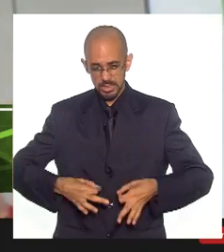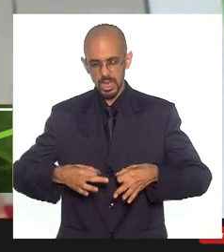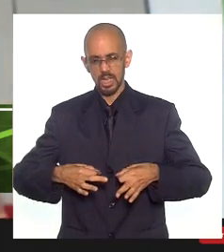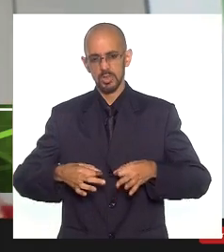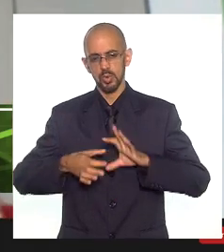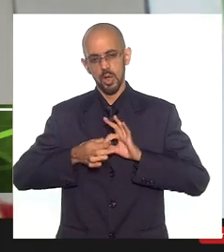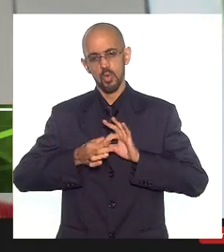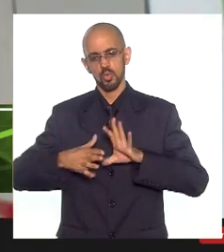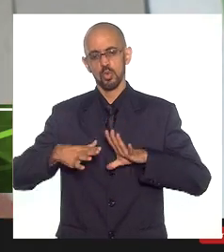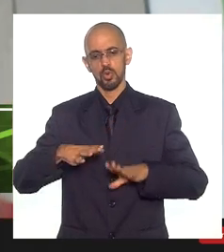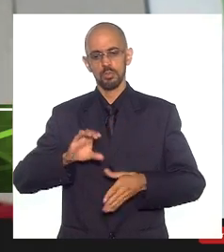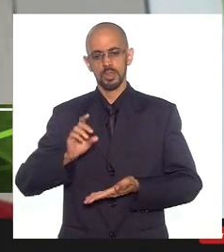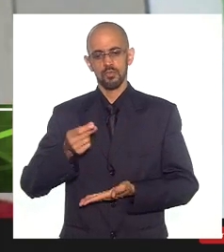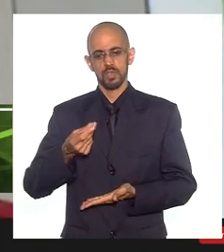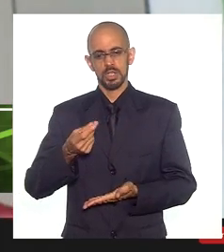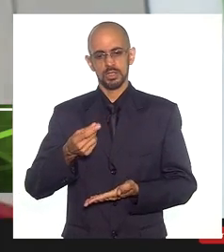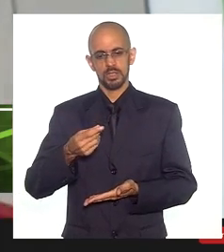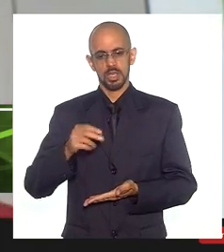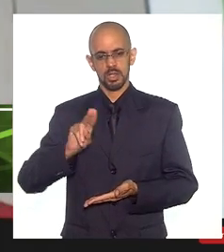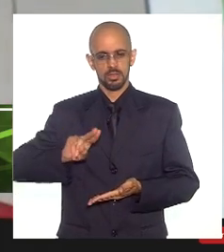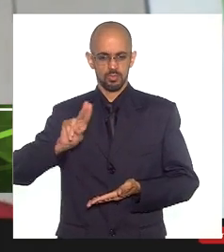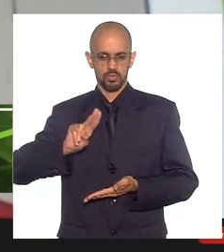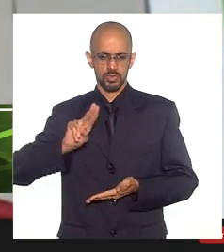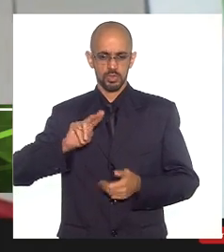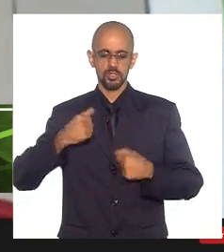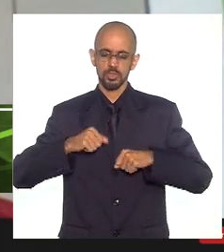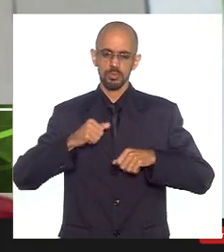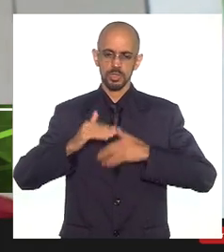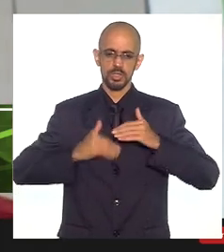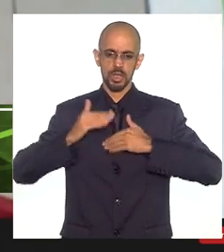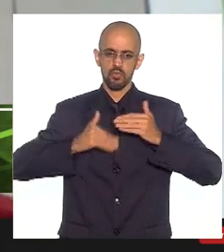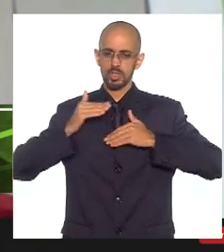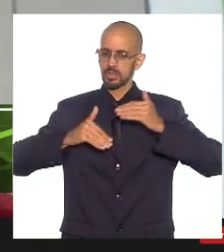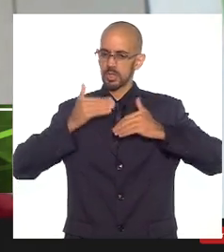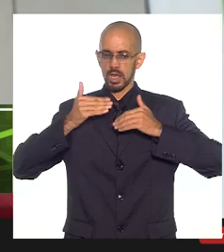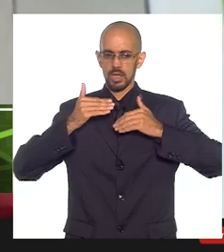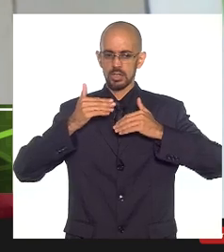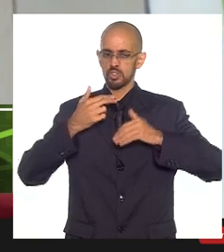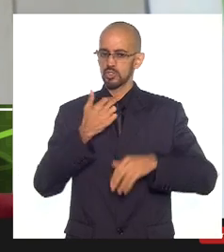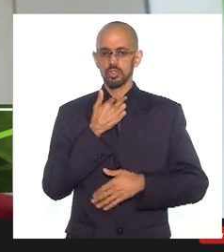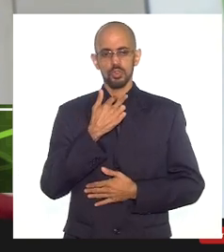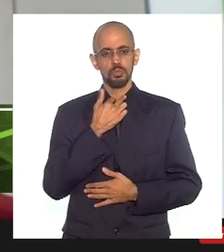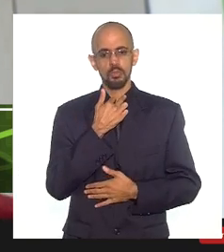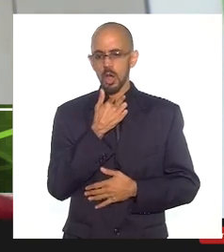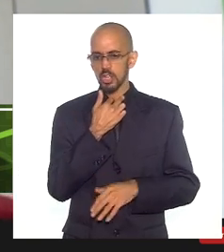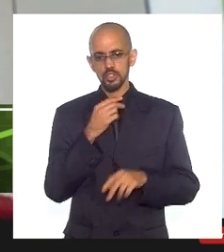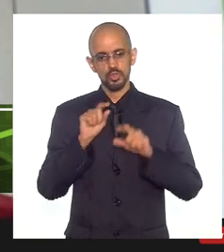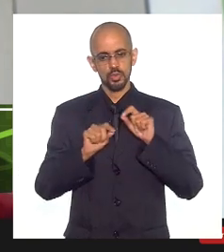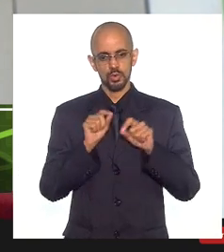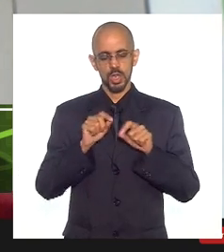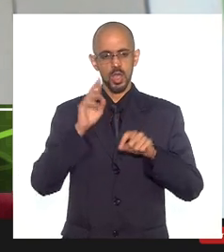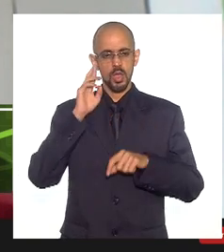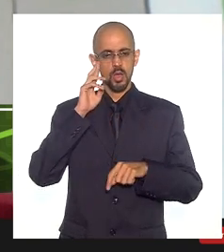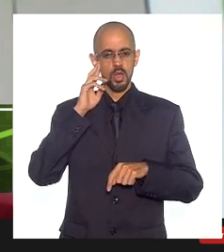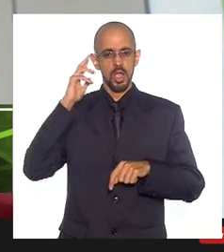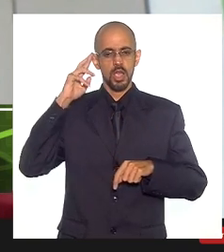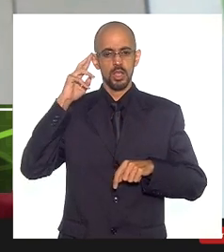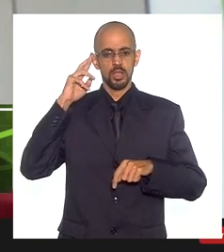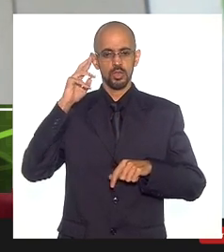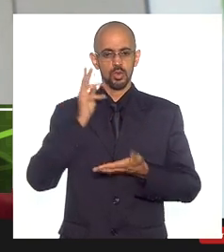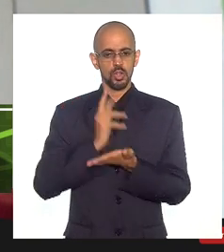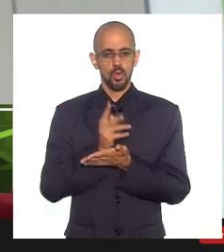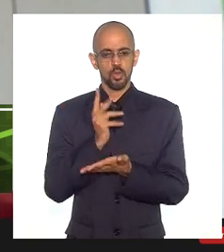universitária. porque temos que avançar. Não faz sentido a reitoria continuar numa